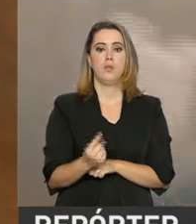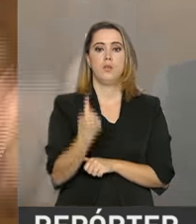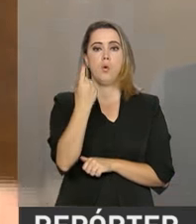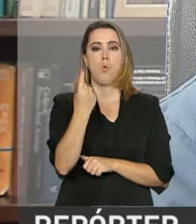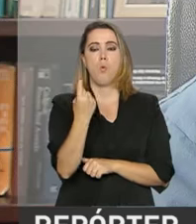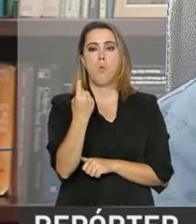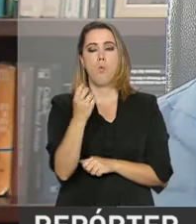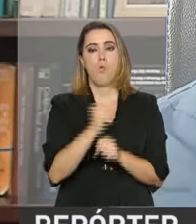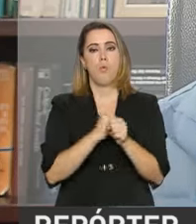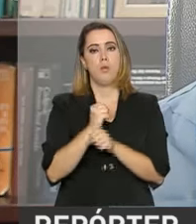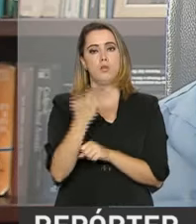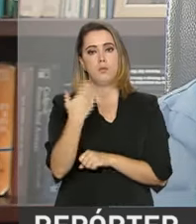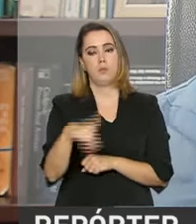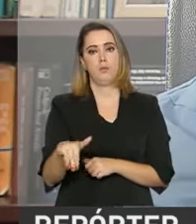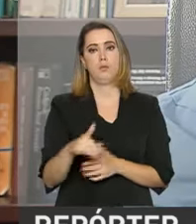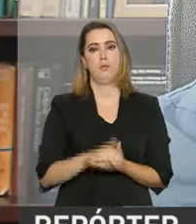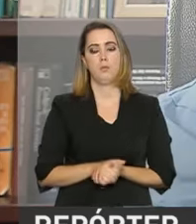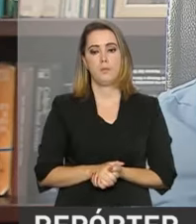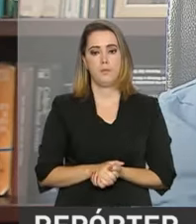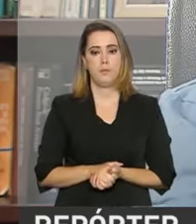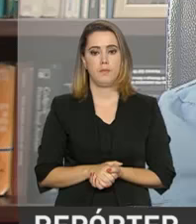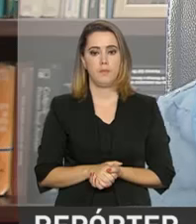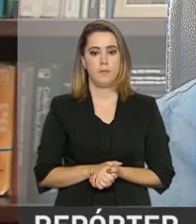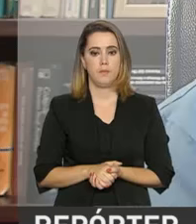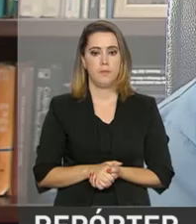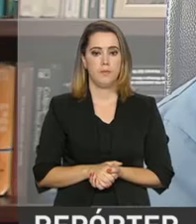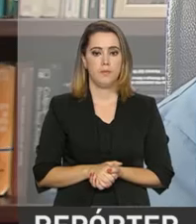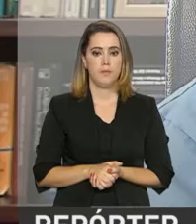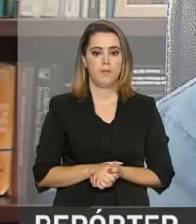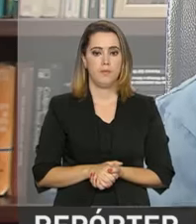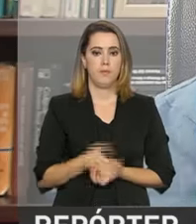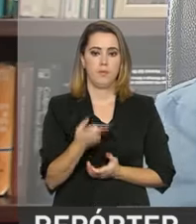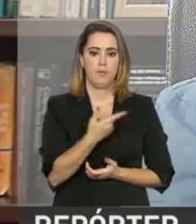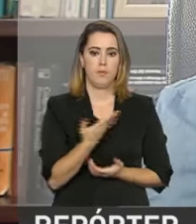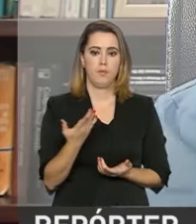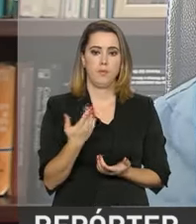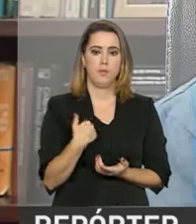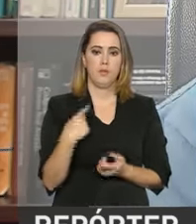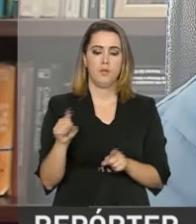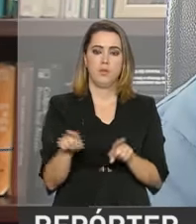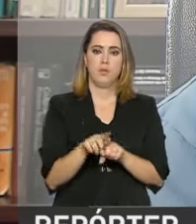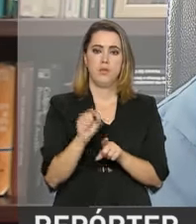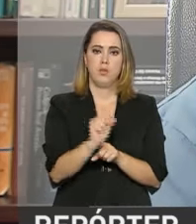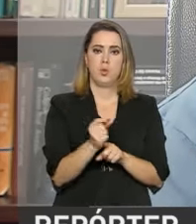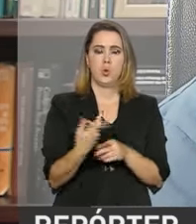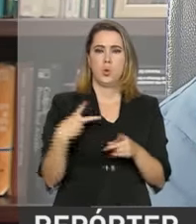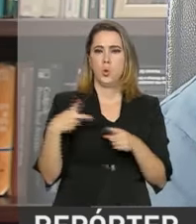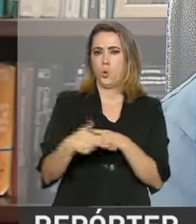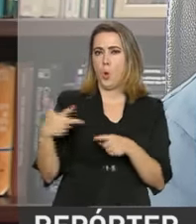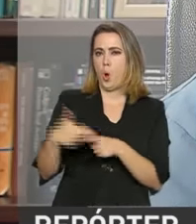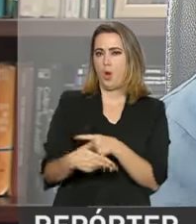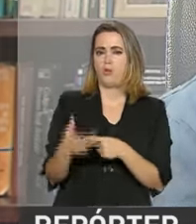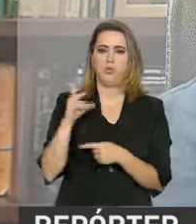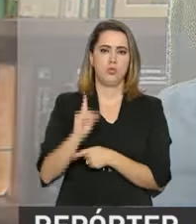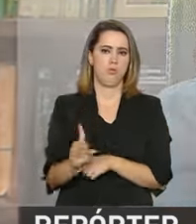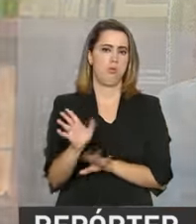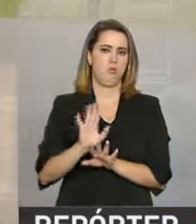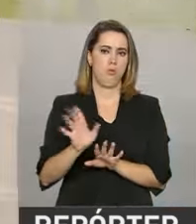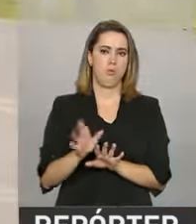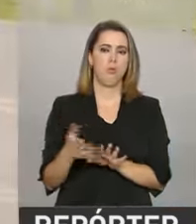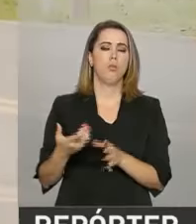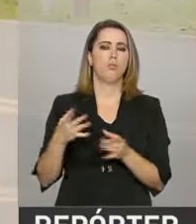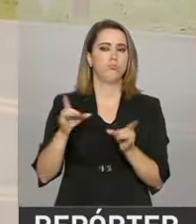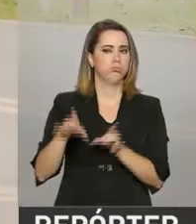daqui a um ano e meio. Uma reforma que não restrinja direito, que não exclua ninguém.